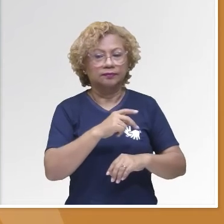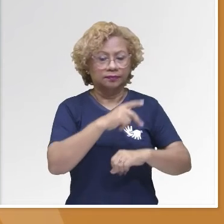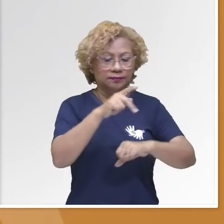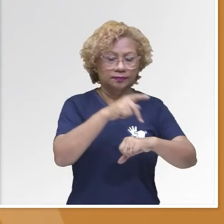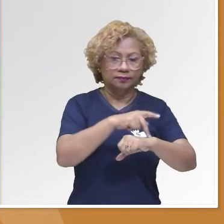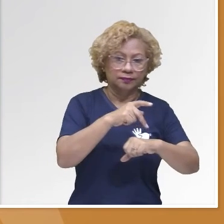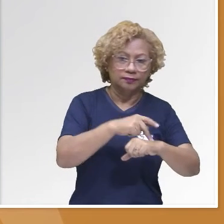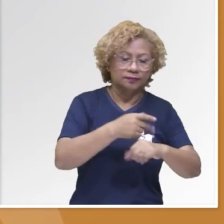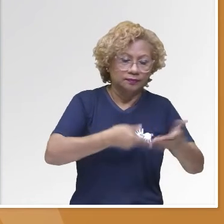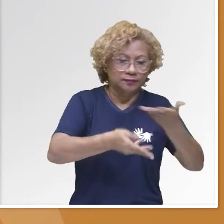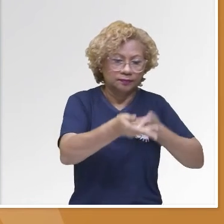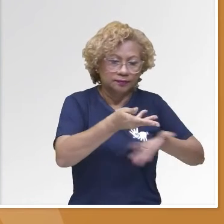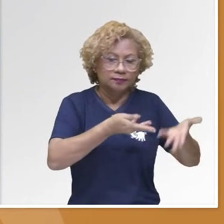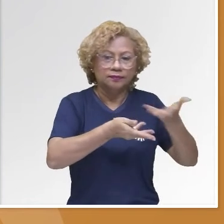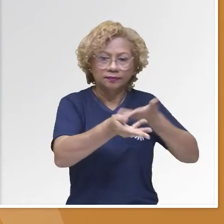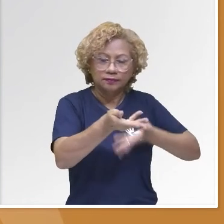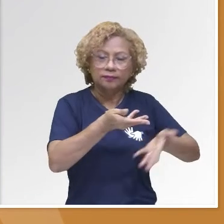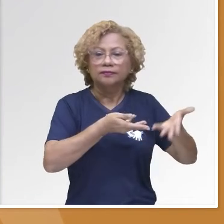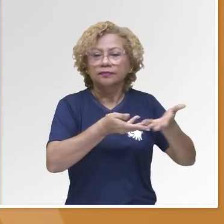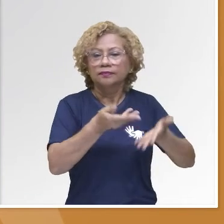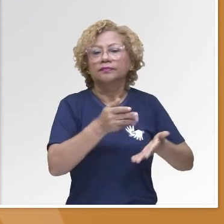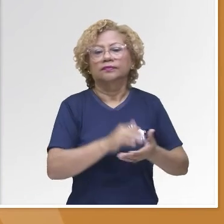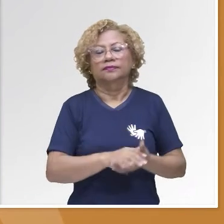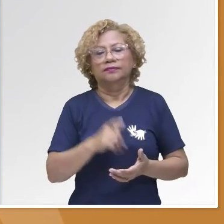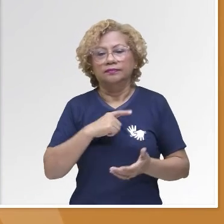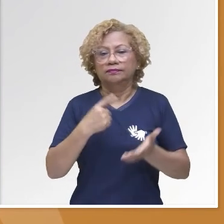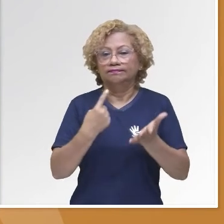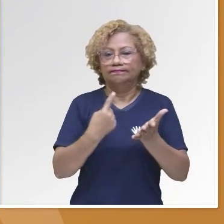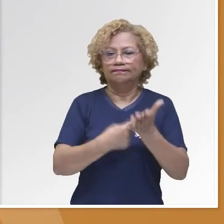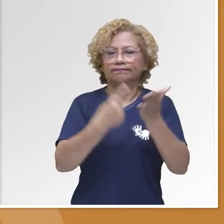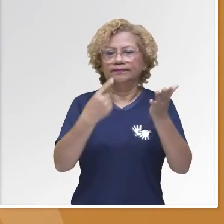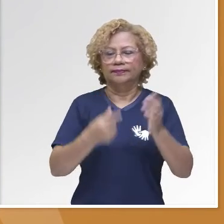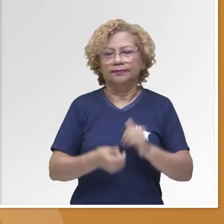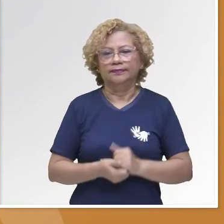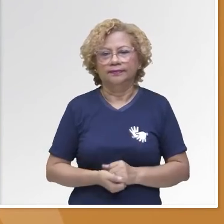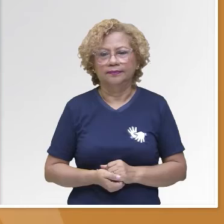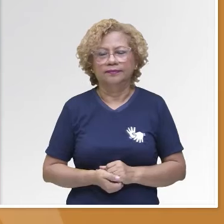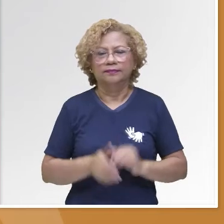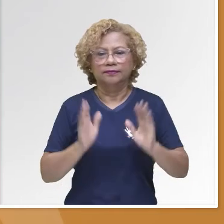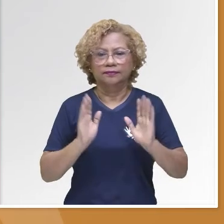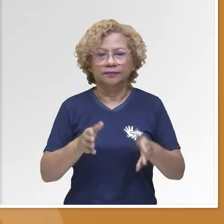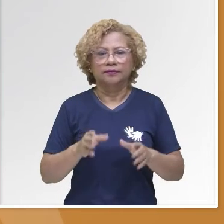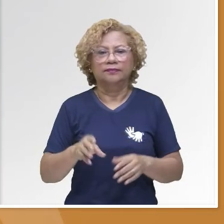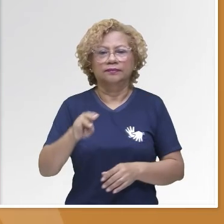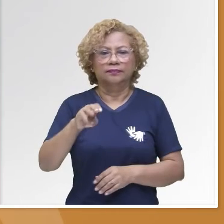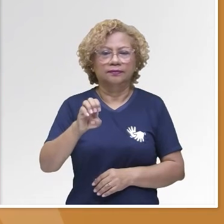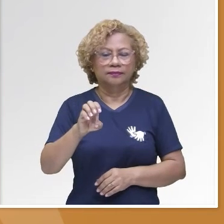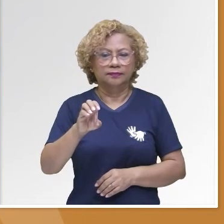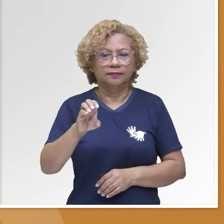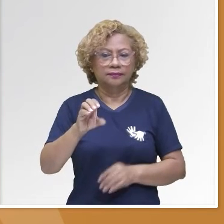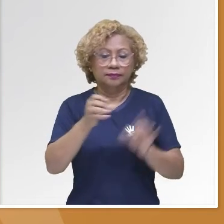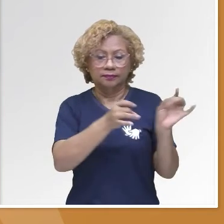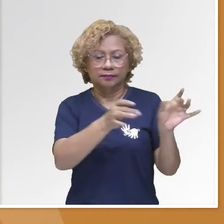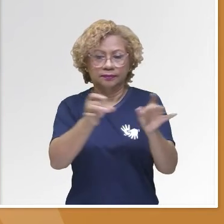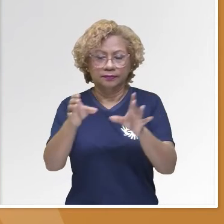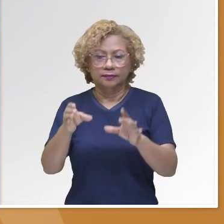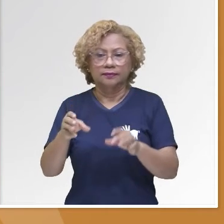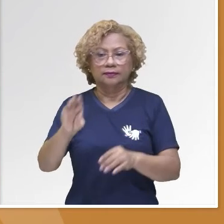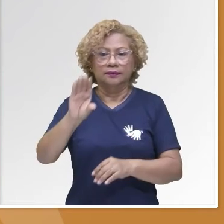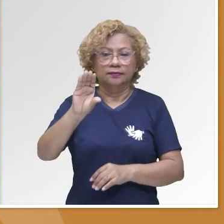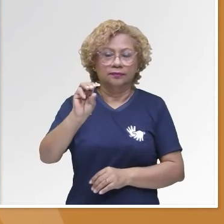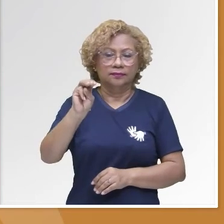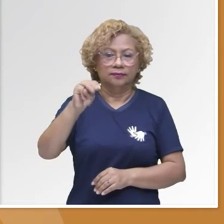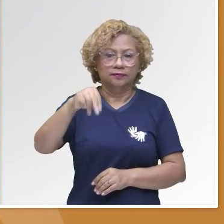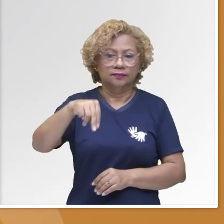desburocratização ali do que pode ocorrer nos acordos comerciais. O mercado comum já é mais um pouco avançado. Por quê? Porque já vai ter